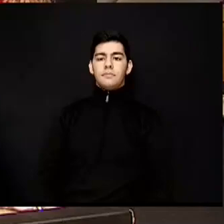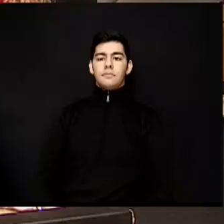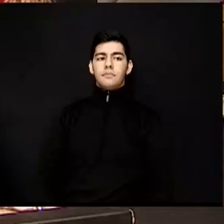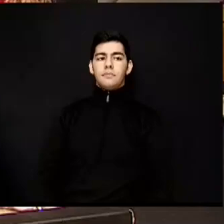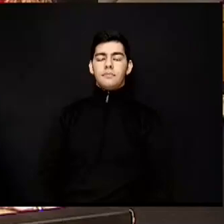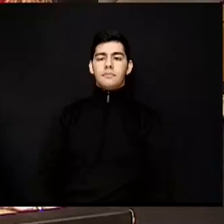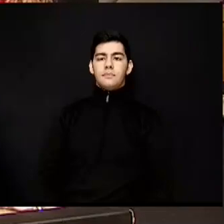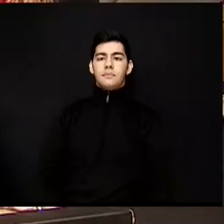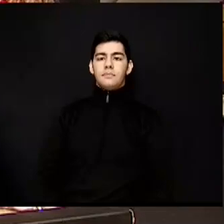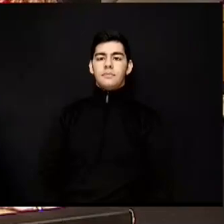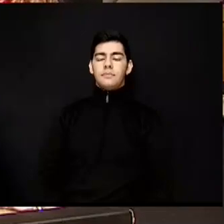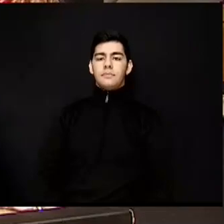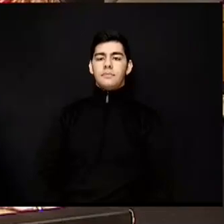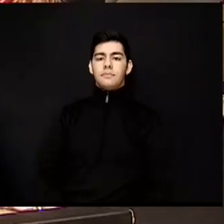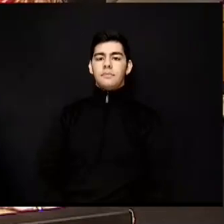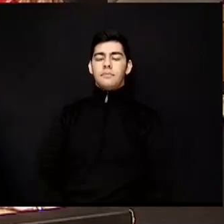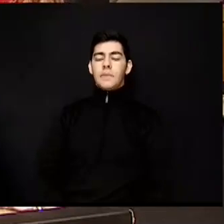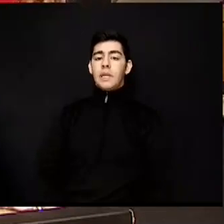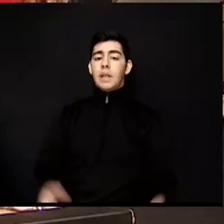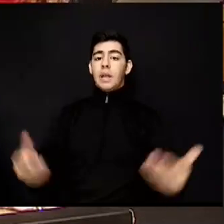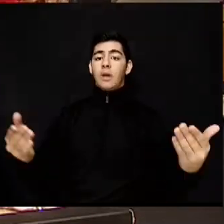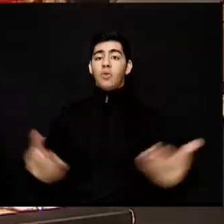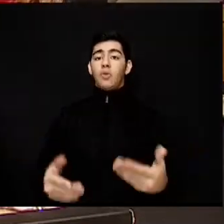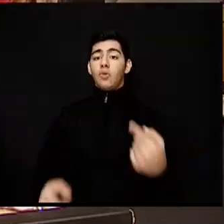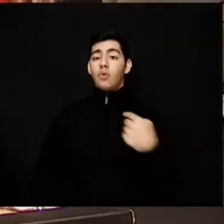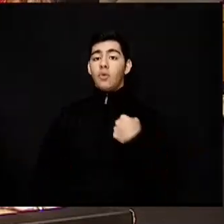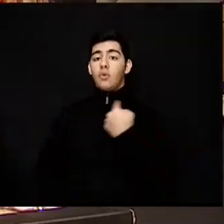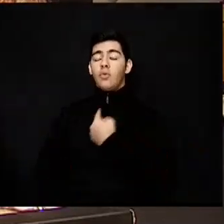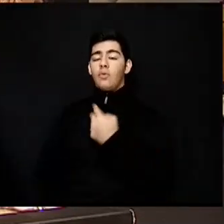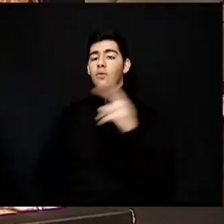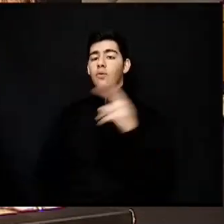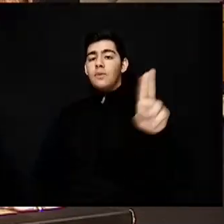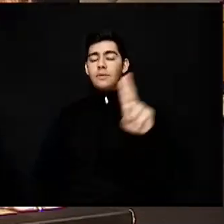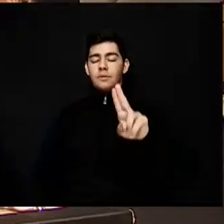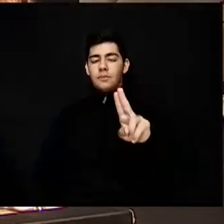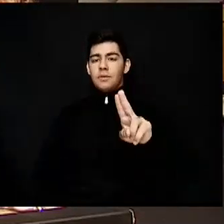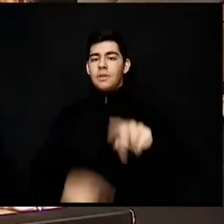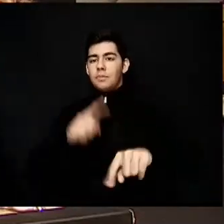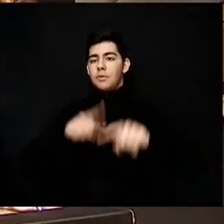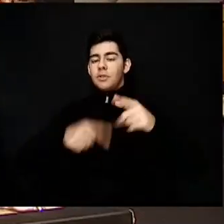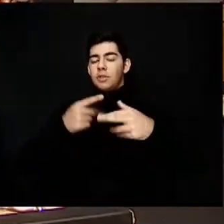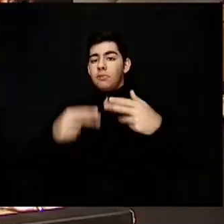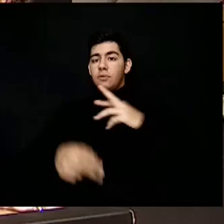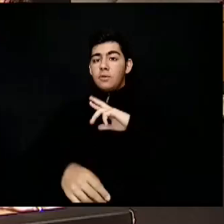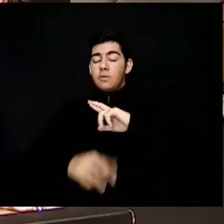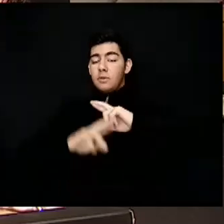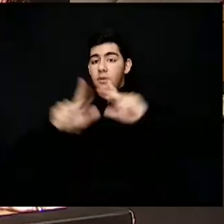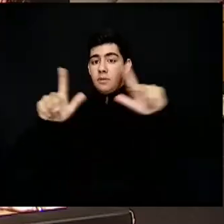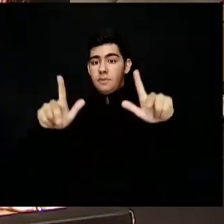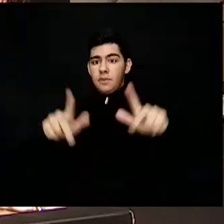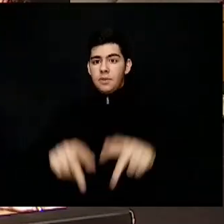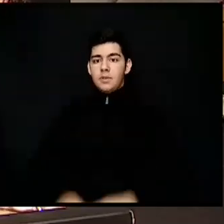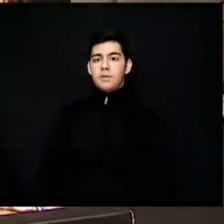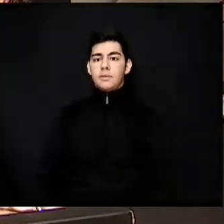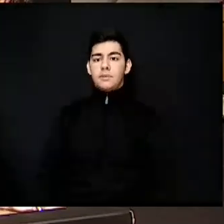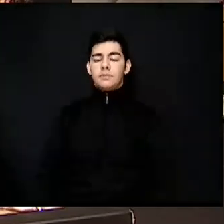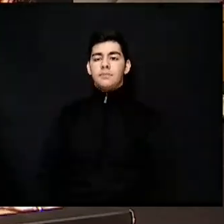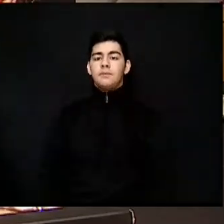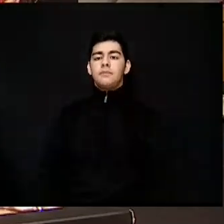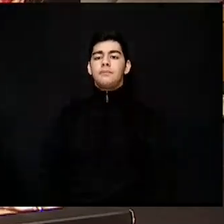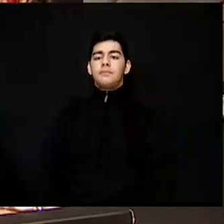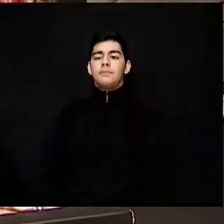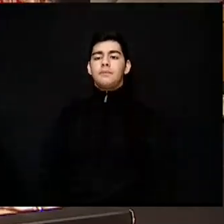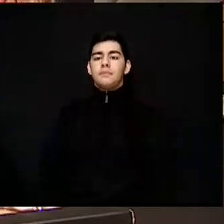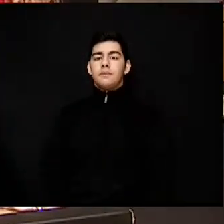Agora nós vamos usar esses fechadinhos. Eu peguei 2 para fazer o parzinho.